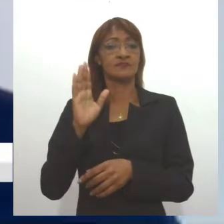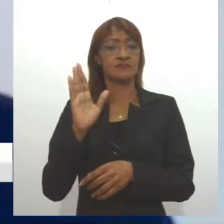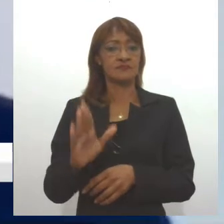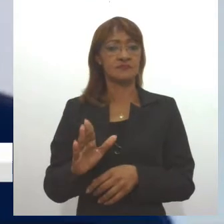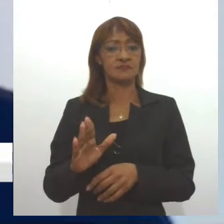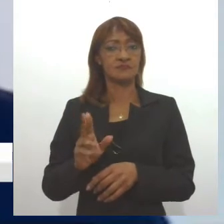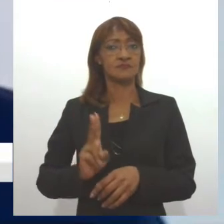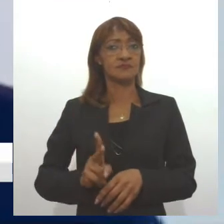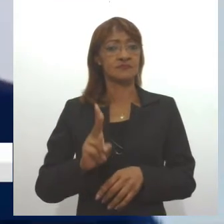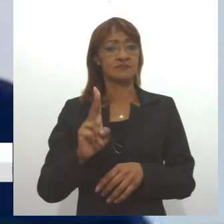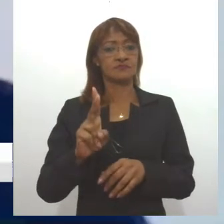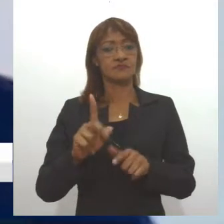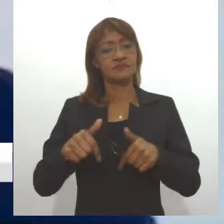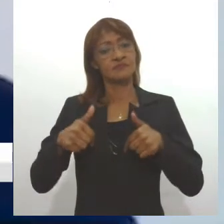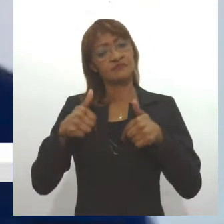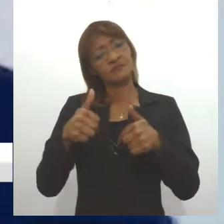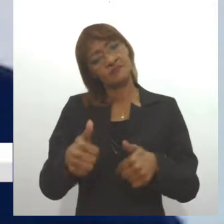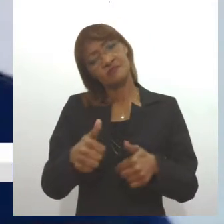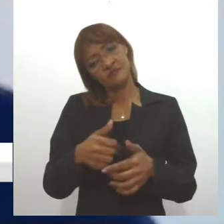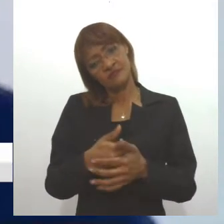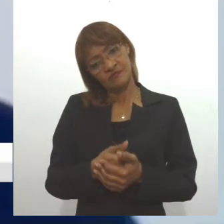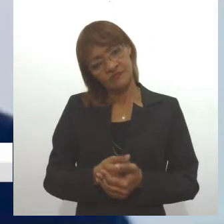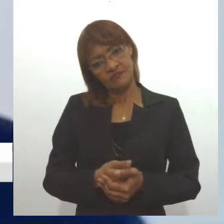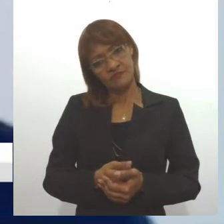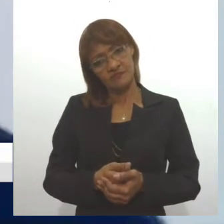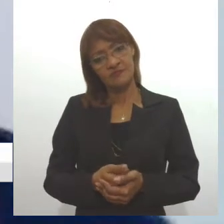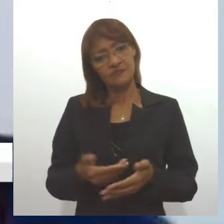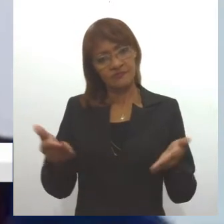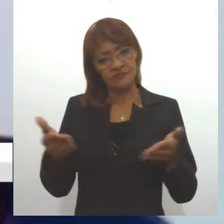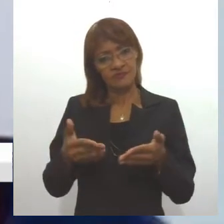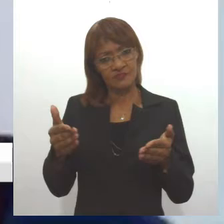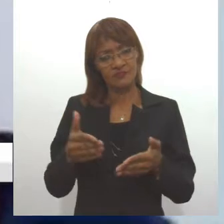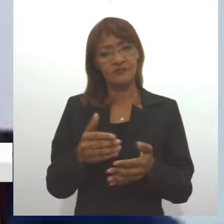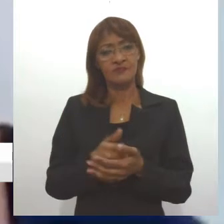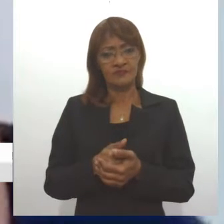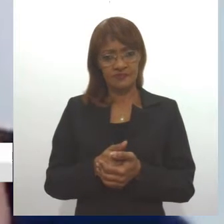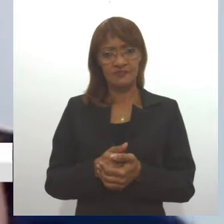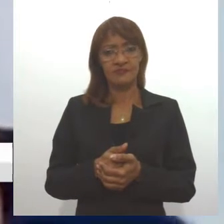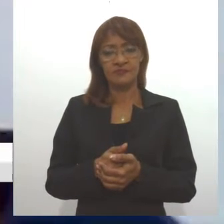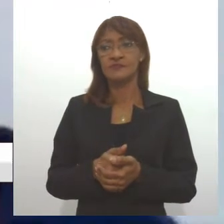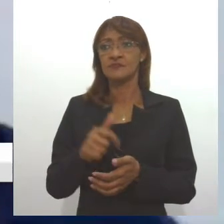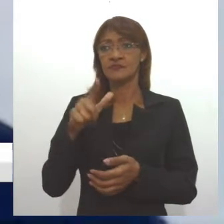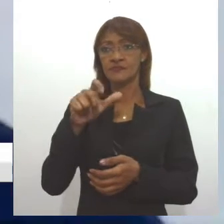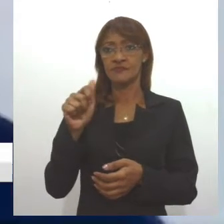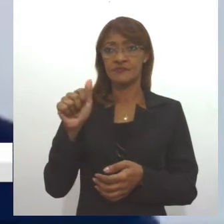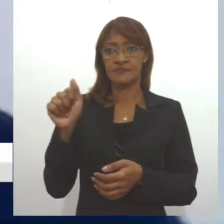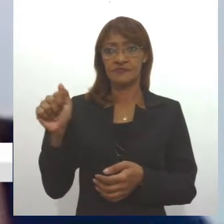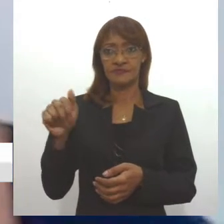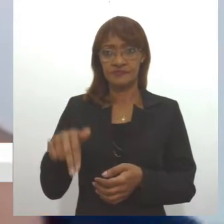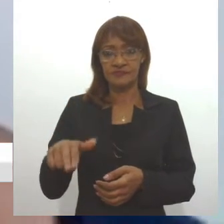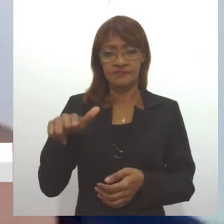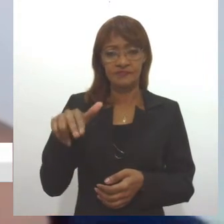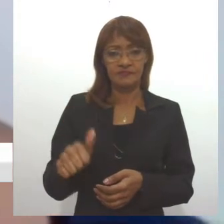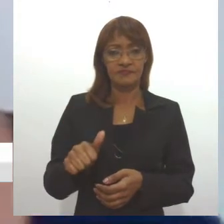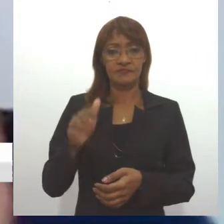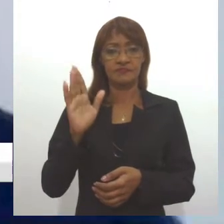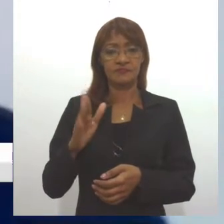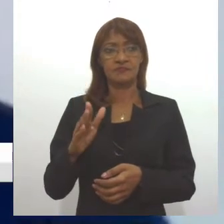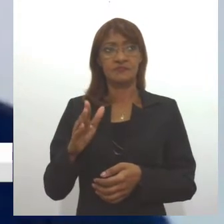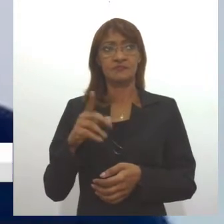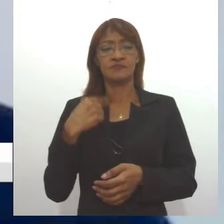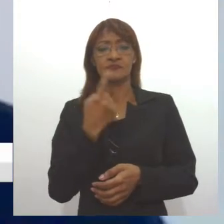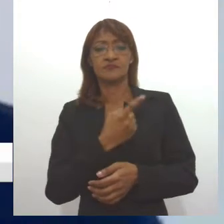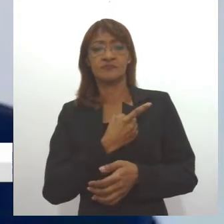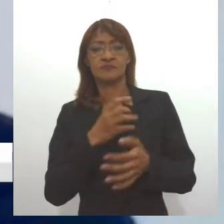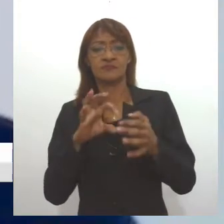frente, até da própria Adriana Lohana, né, que já está à frente há mais tempo dessa discussão. A gente só se juntou a